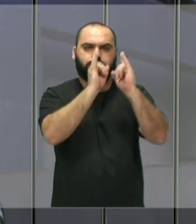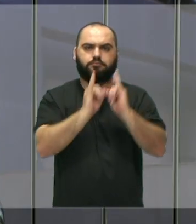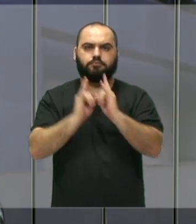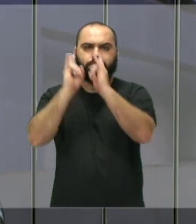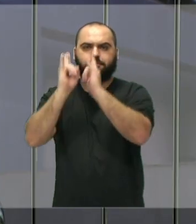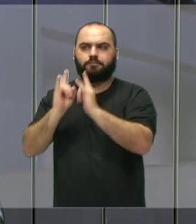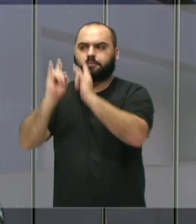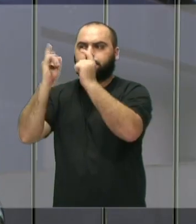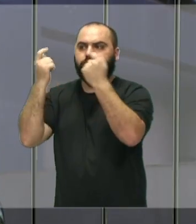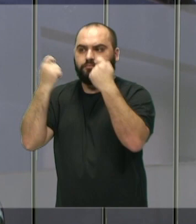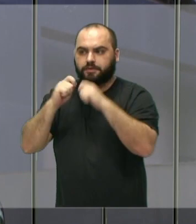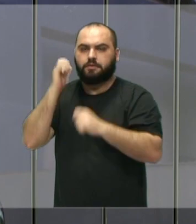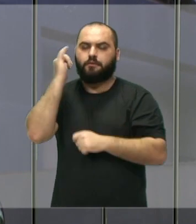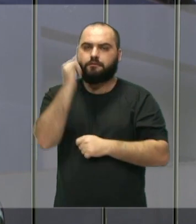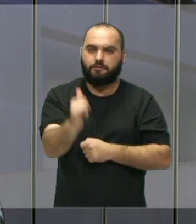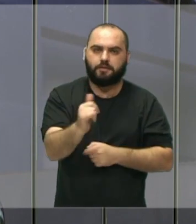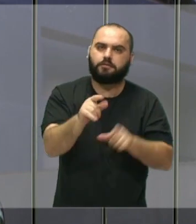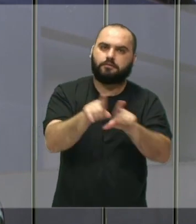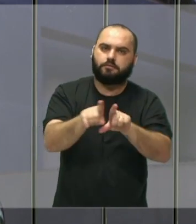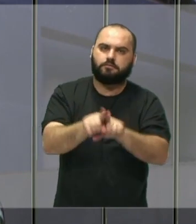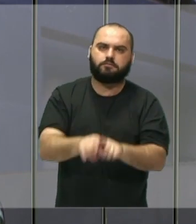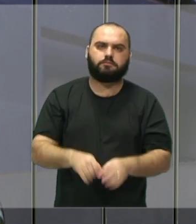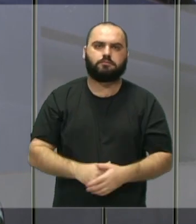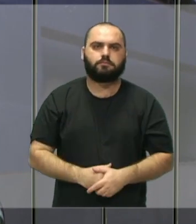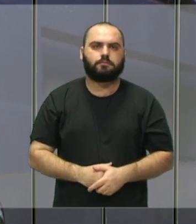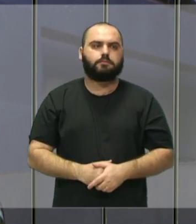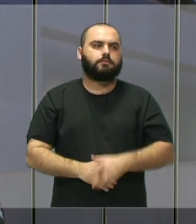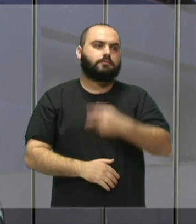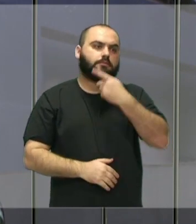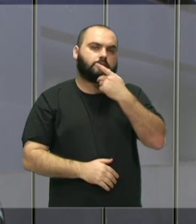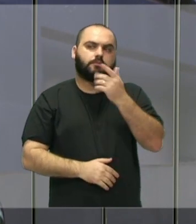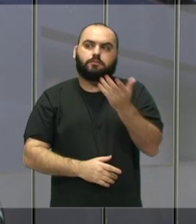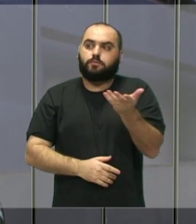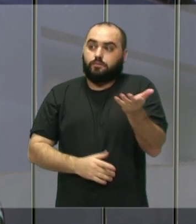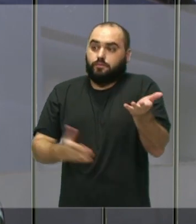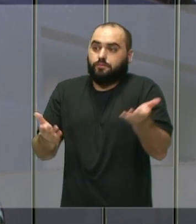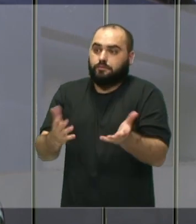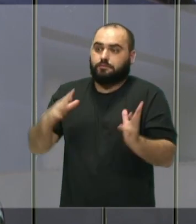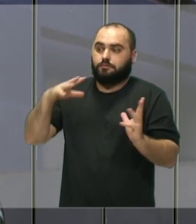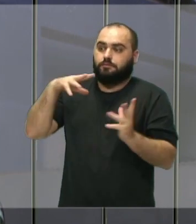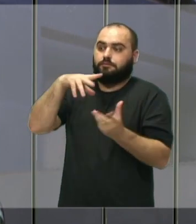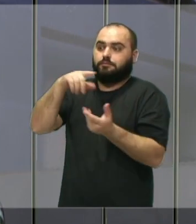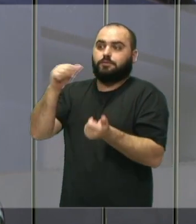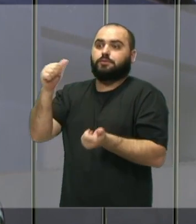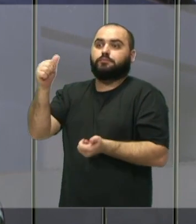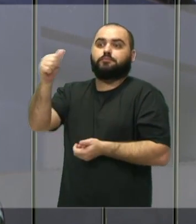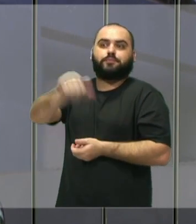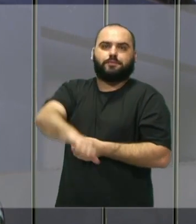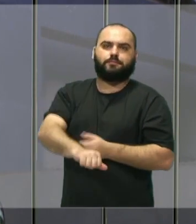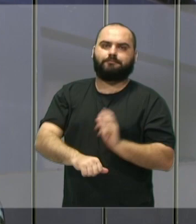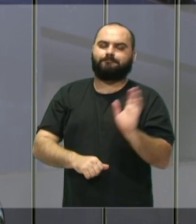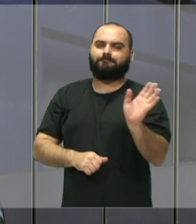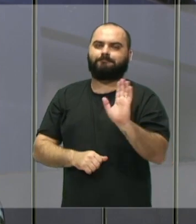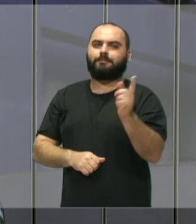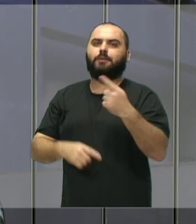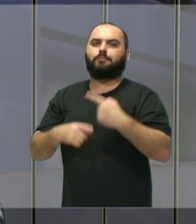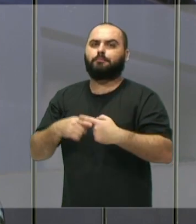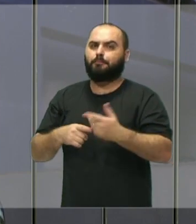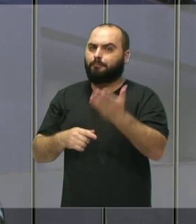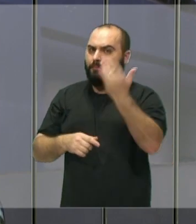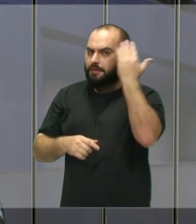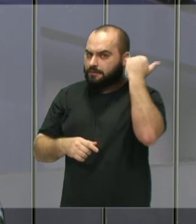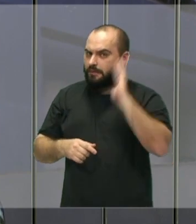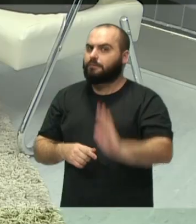sim. Hoje as pessoas falam, mas o mundo está pior. Eu acredito que não, porque antigamente acontecia muitos casos de